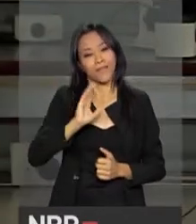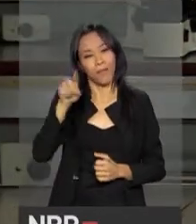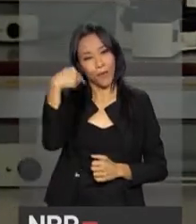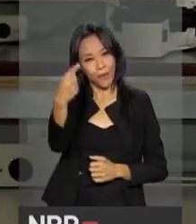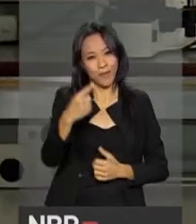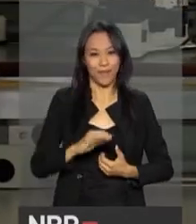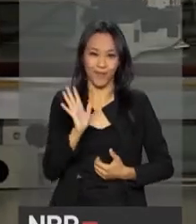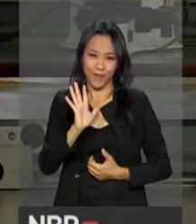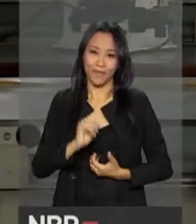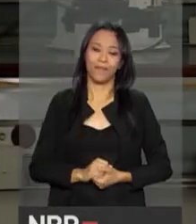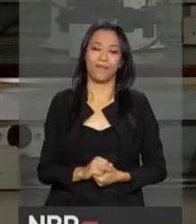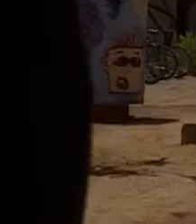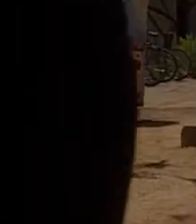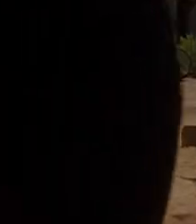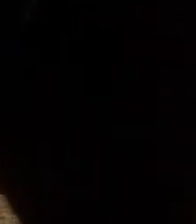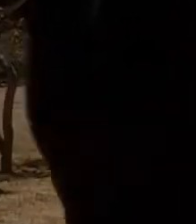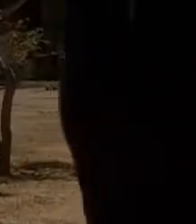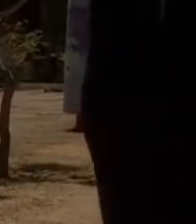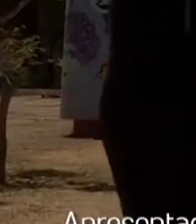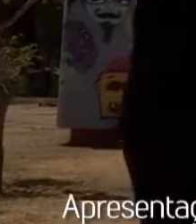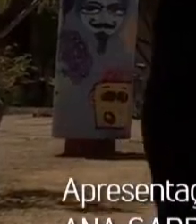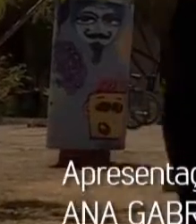o próximo programa tchau tchau